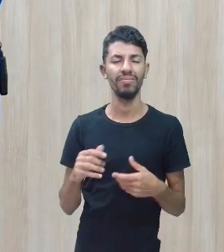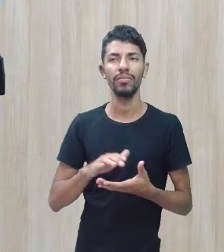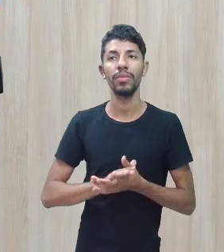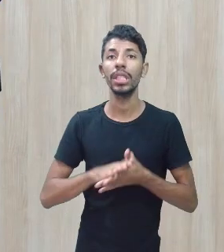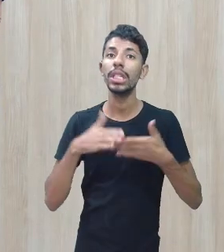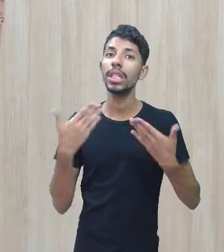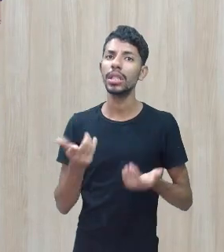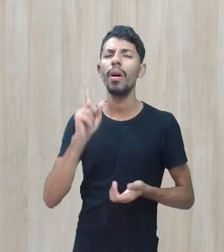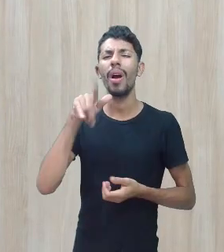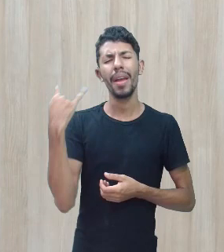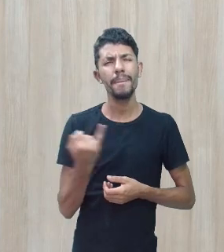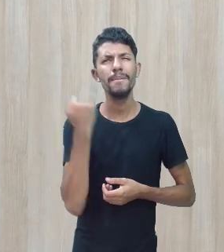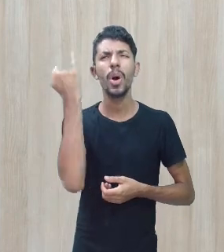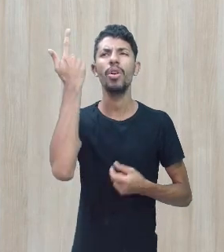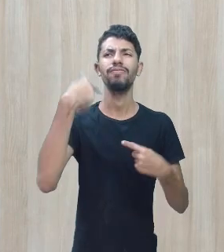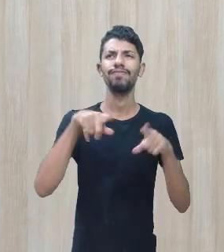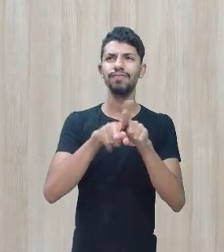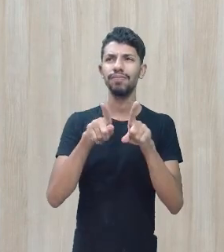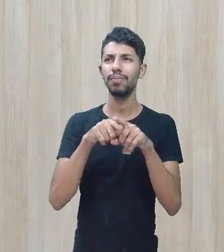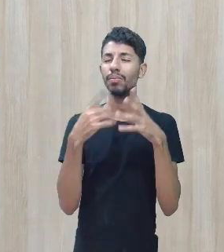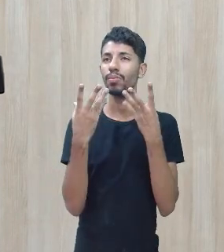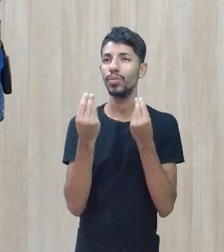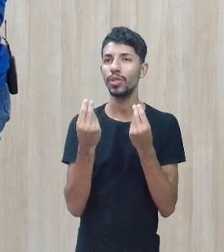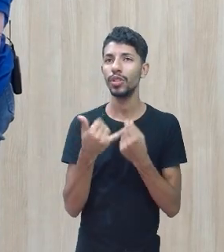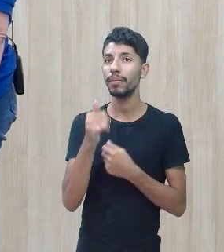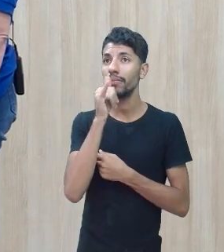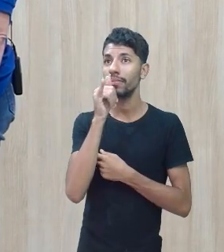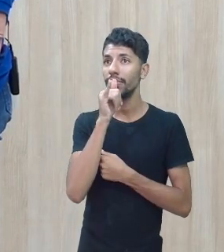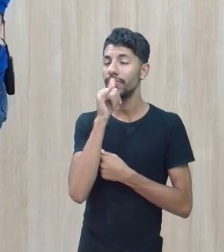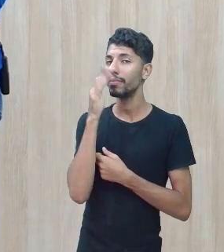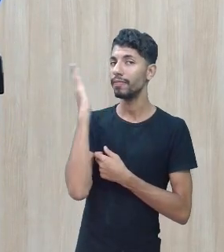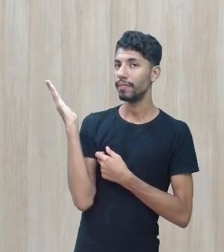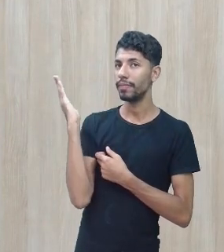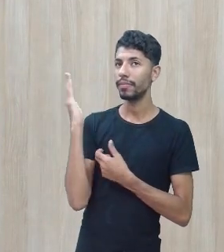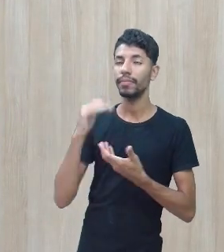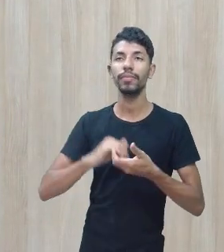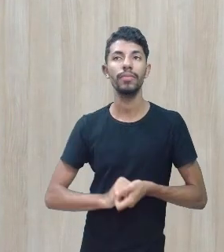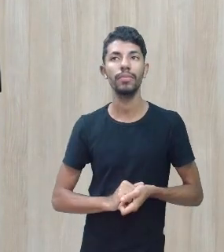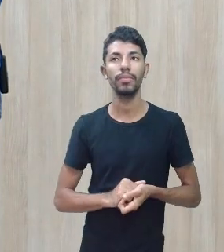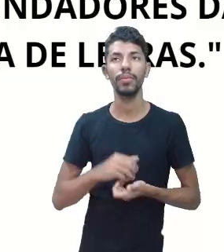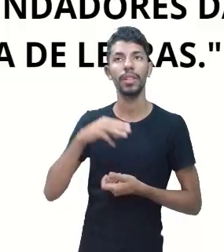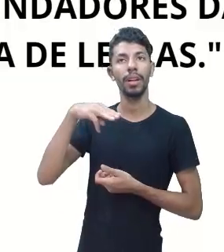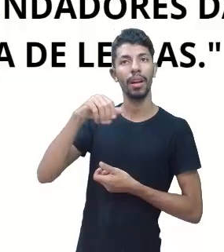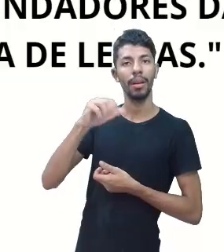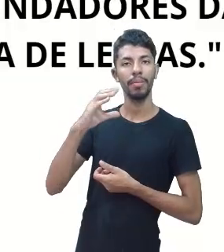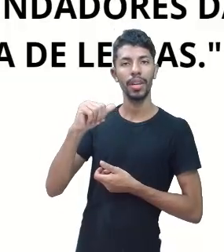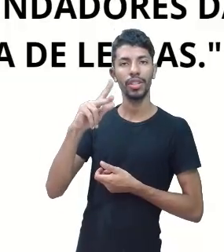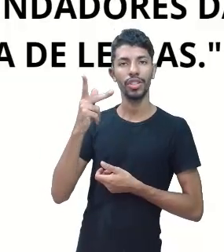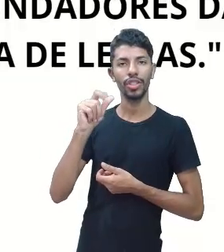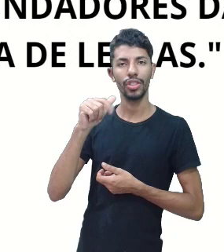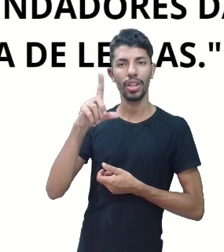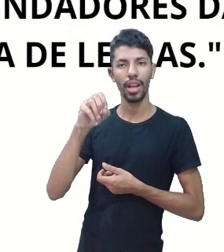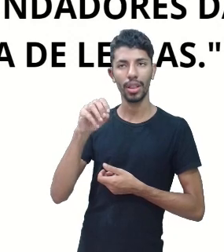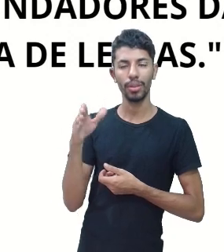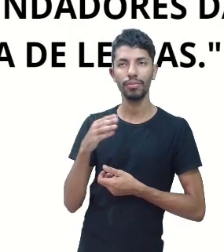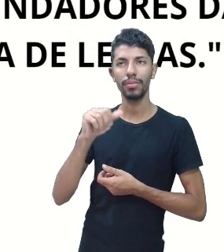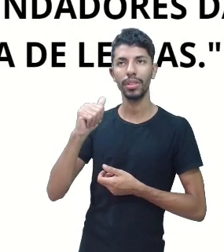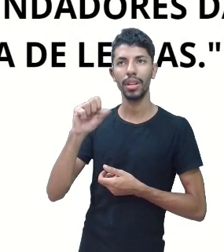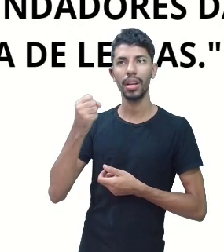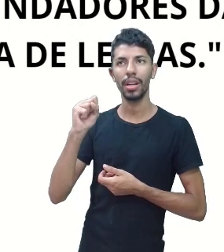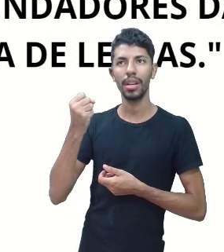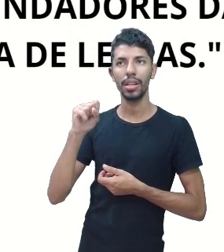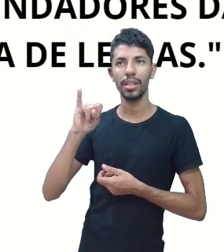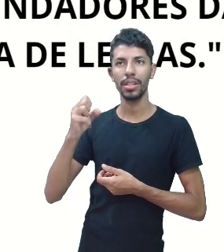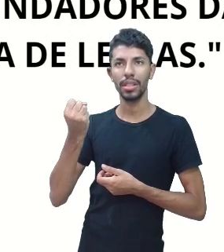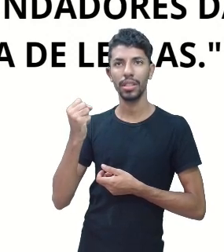ela é muito importante. Observe o exemplo. Machado de Assis, no exemplo